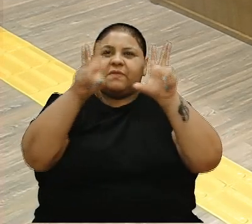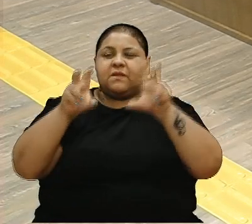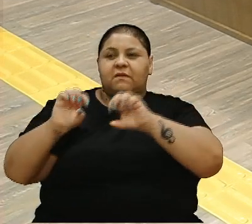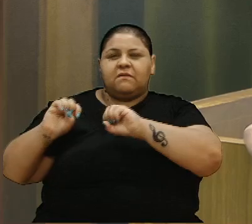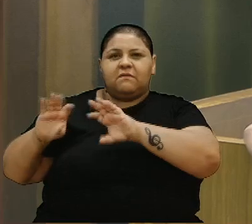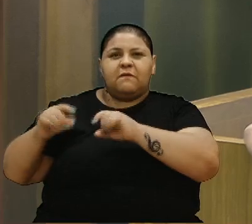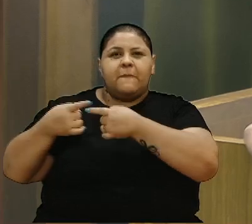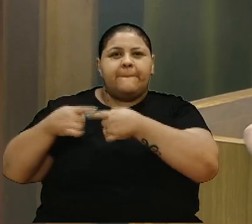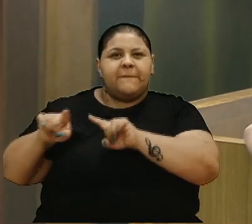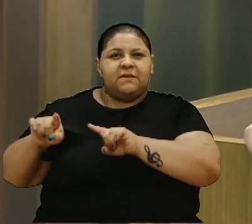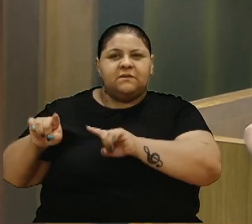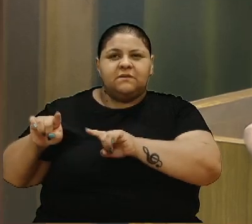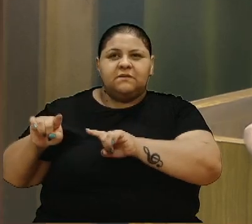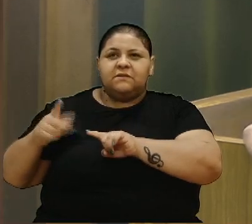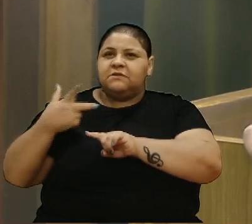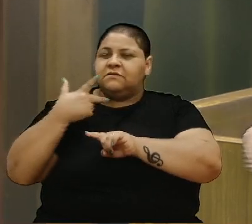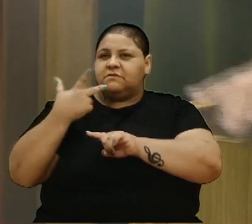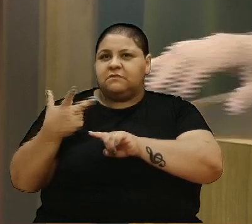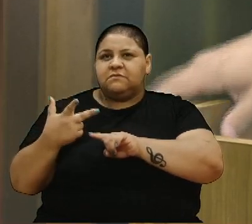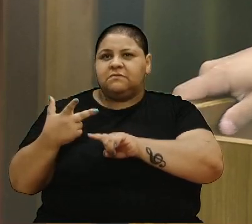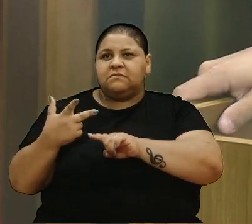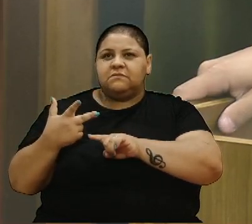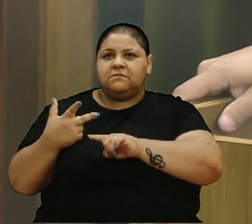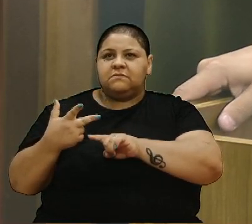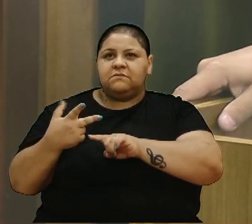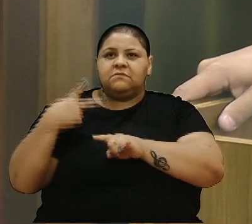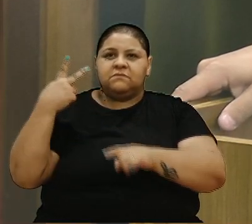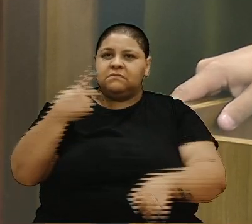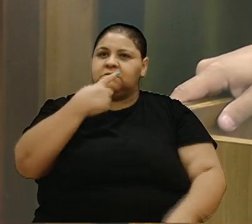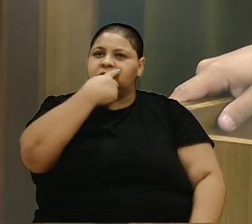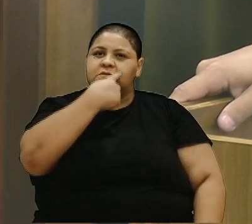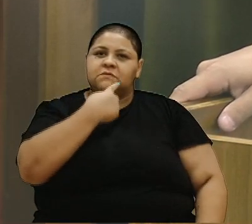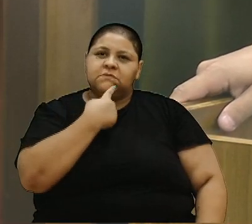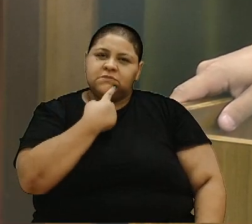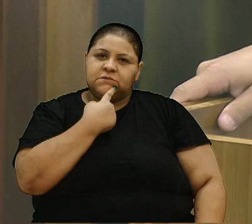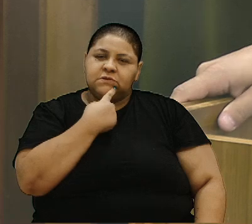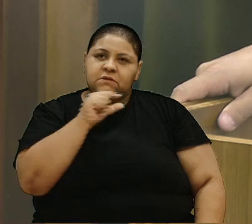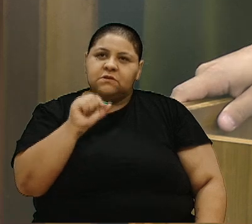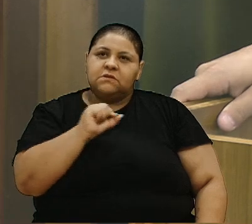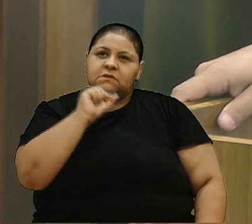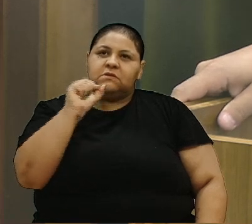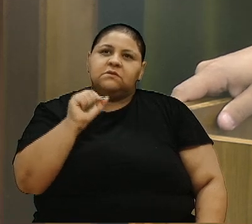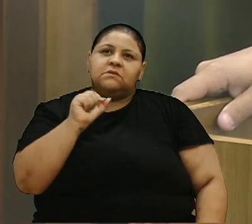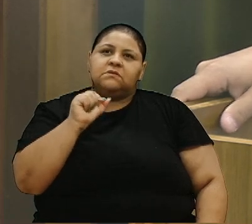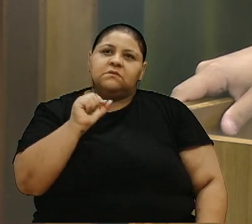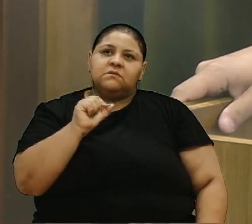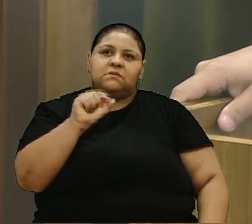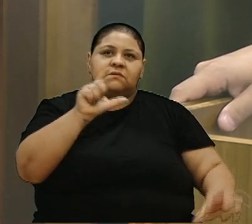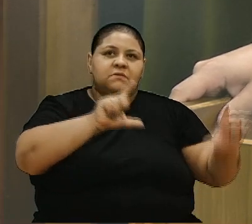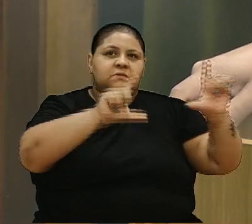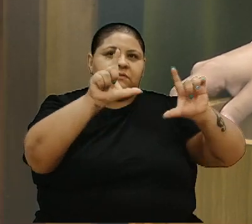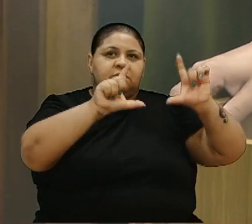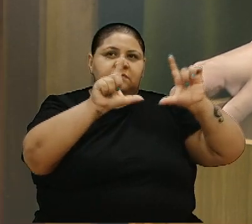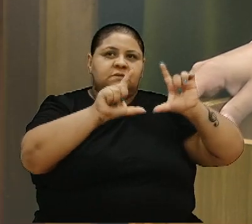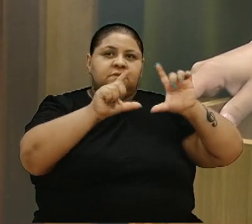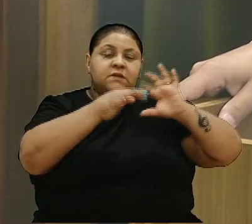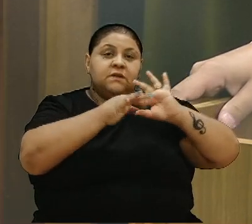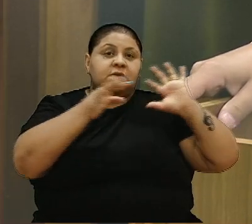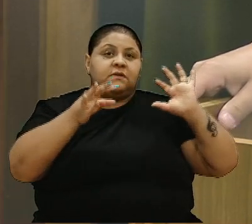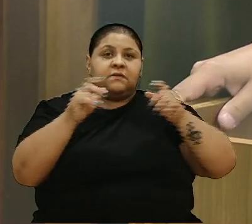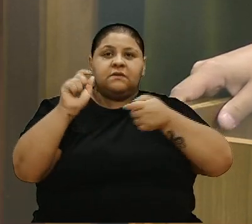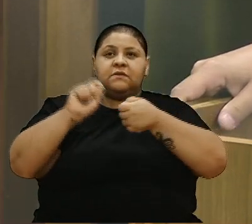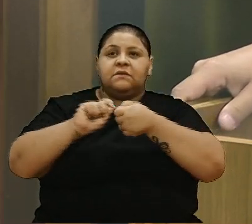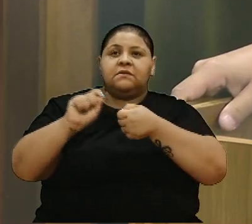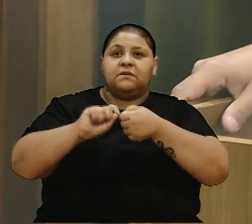educação, mas quero só destacar a sua fala, vereador Petrini, no que se refere à TV aberta, e fazer